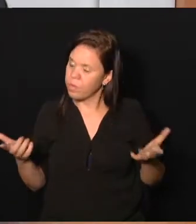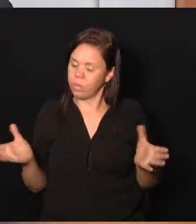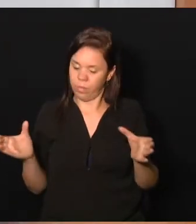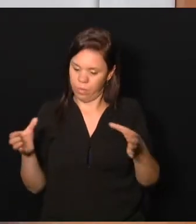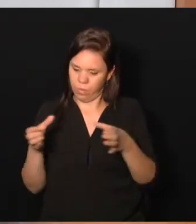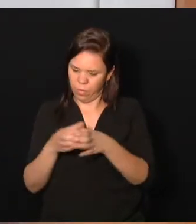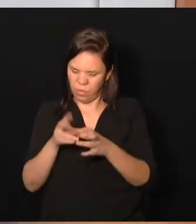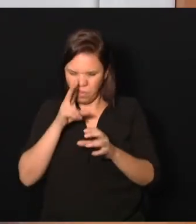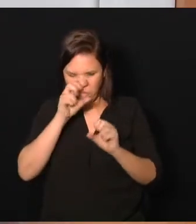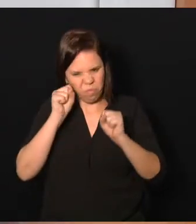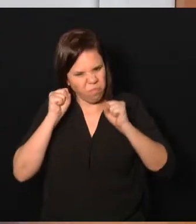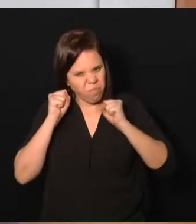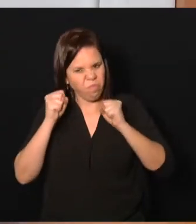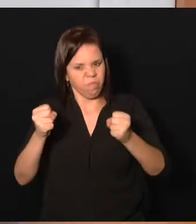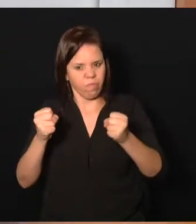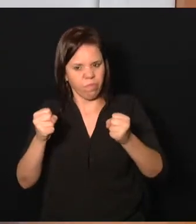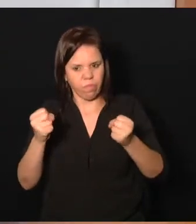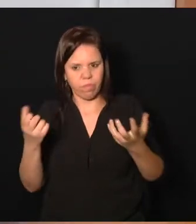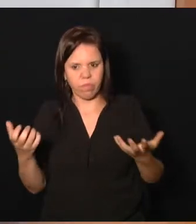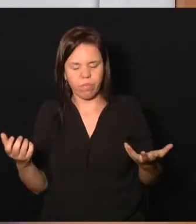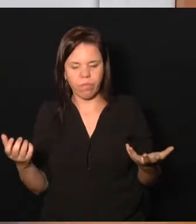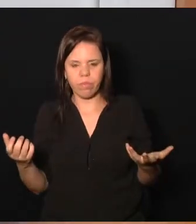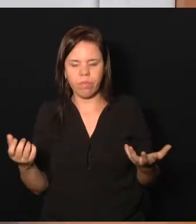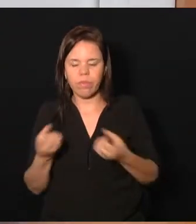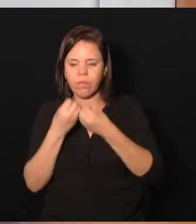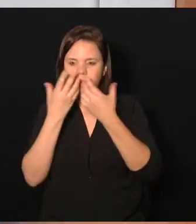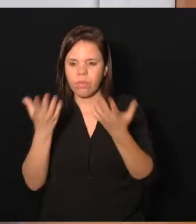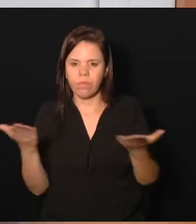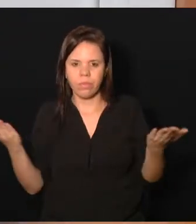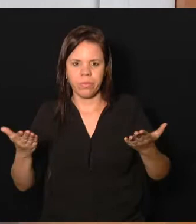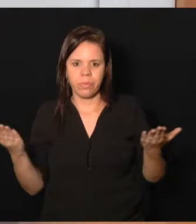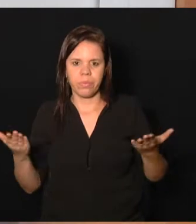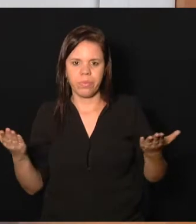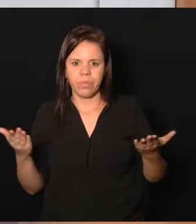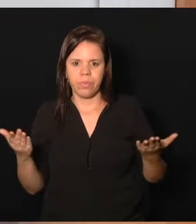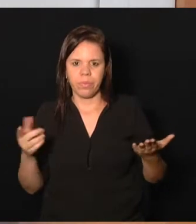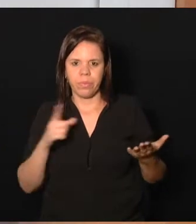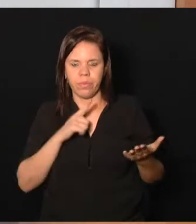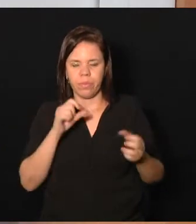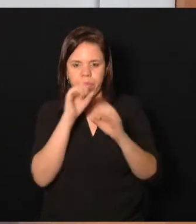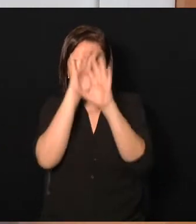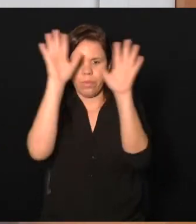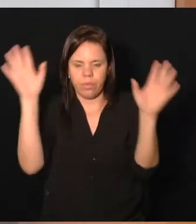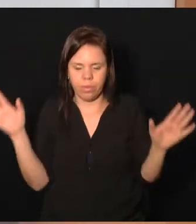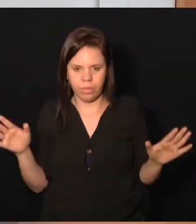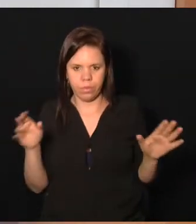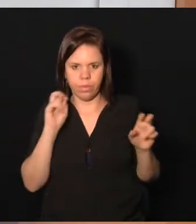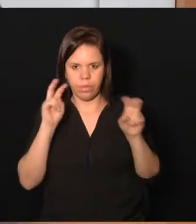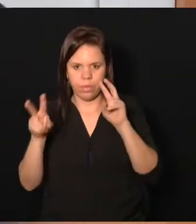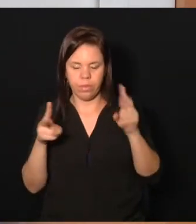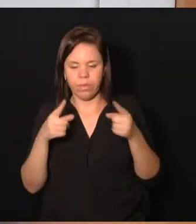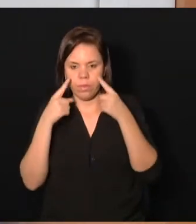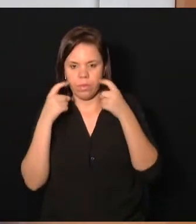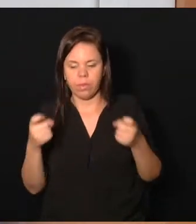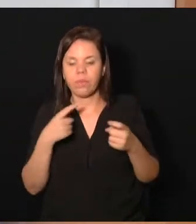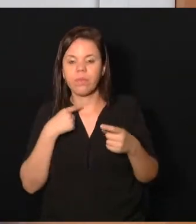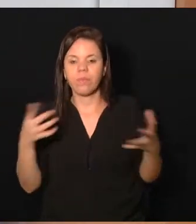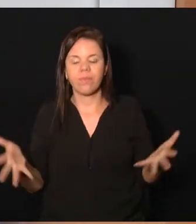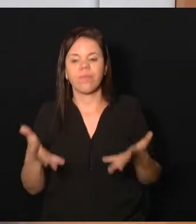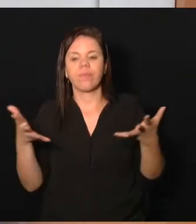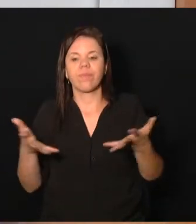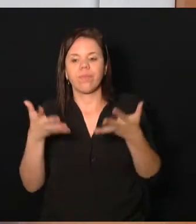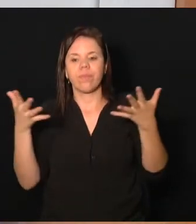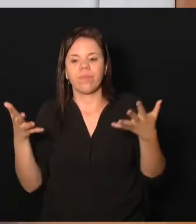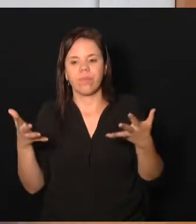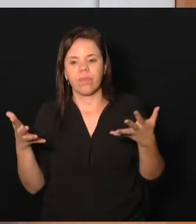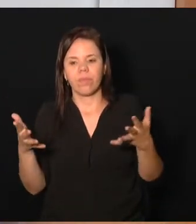Idoso, que essa é a abordagem que nós temos hoje, com muita clareza a gente vê isso, o interesse, a motivação